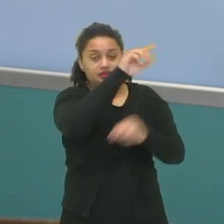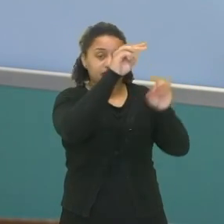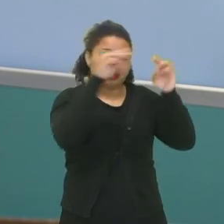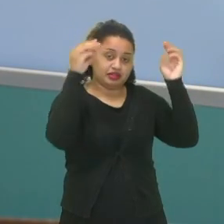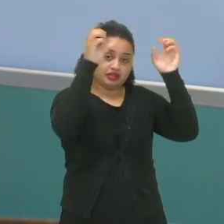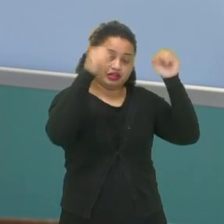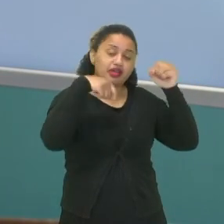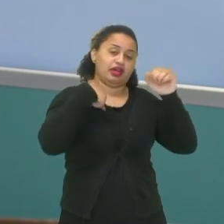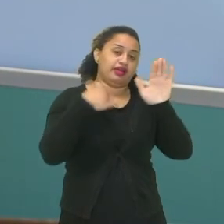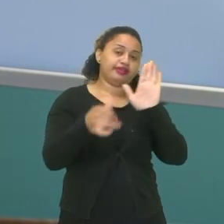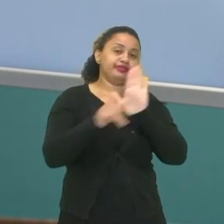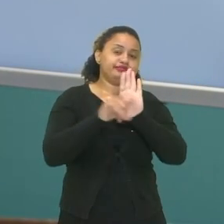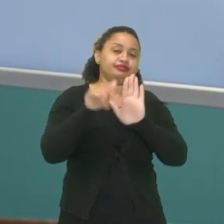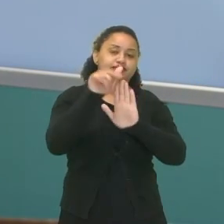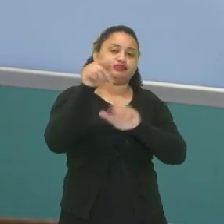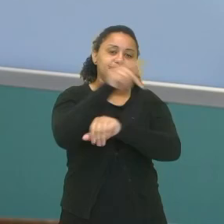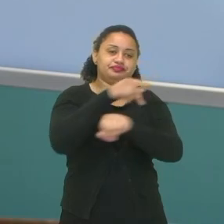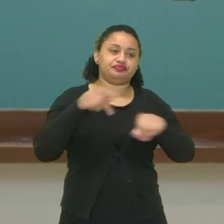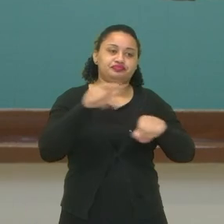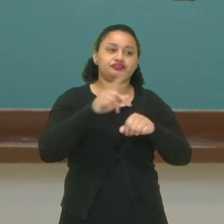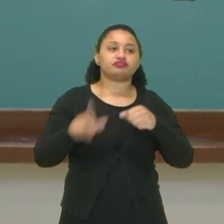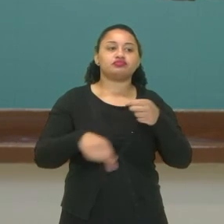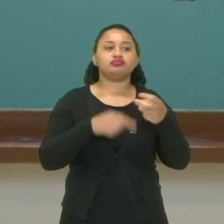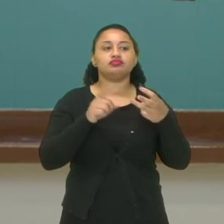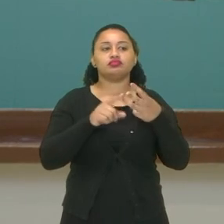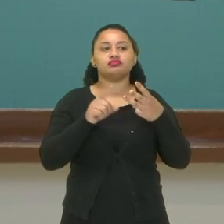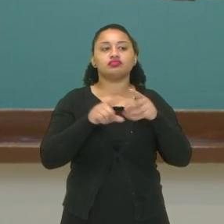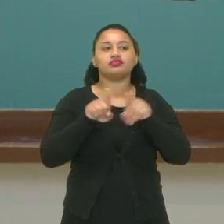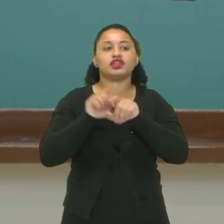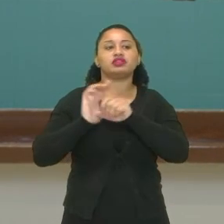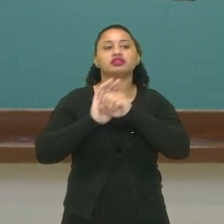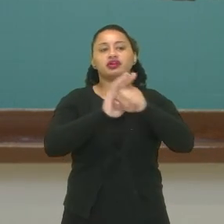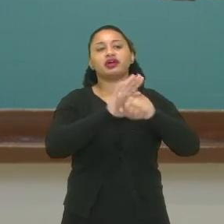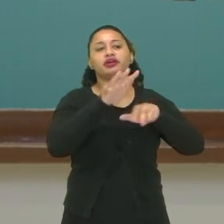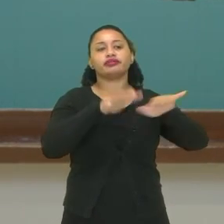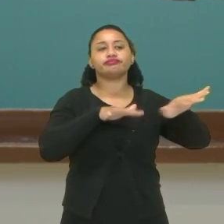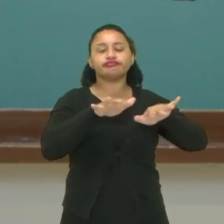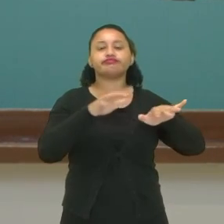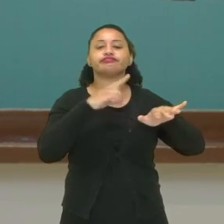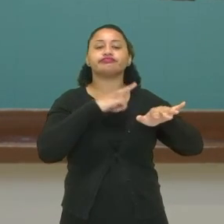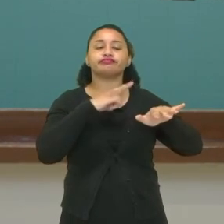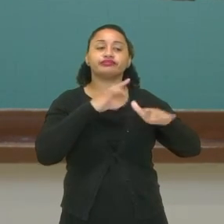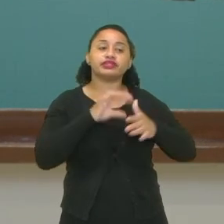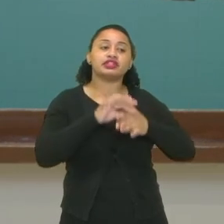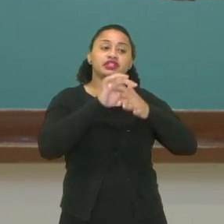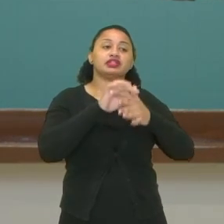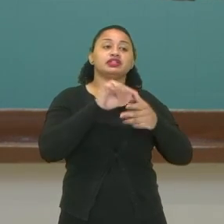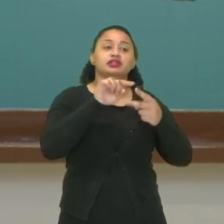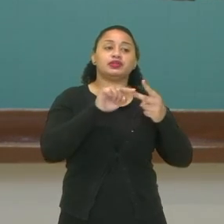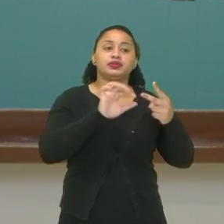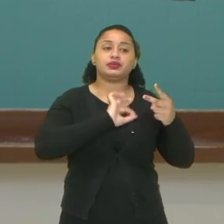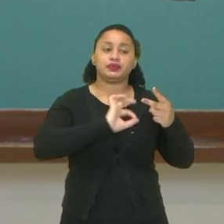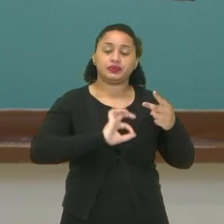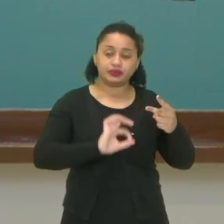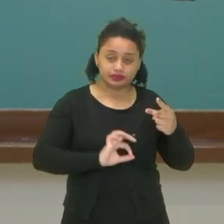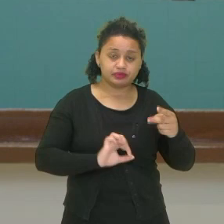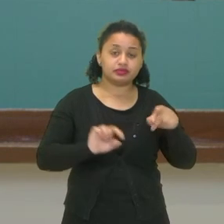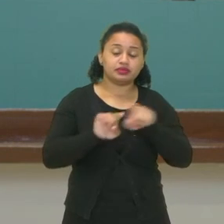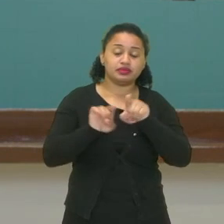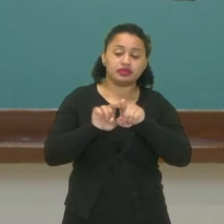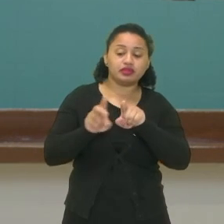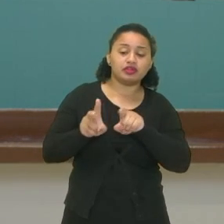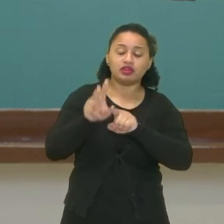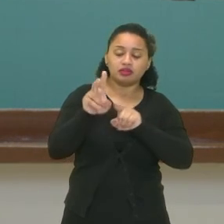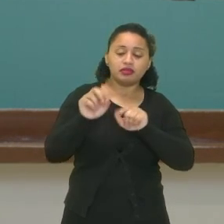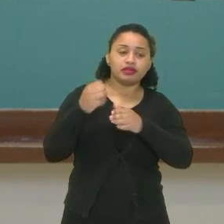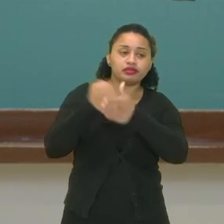uma identidade nacional, né? A repressão a esses movimentos liderados pelo padre Hidalgo e Morelos e a